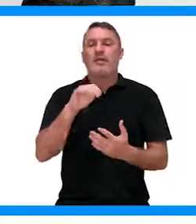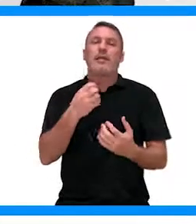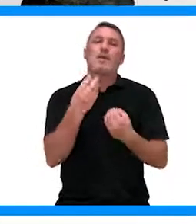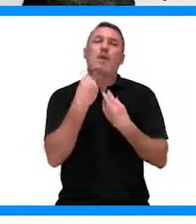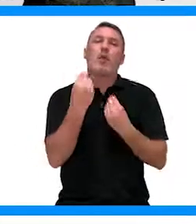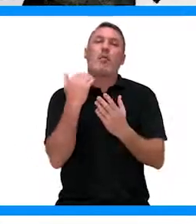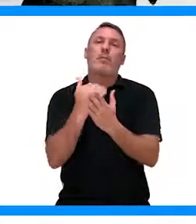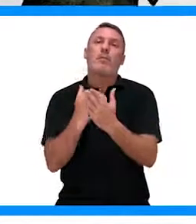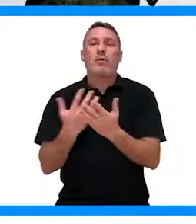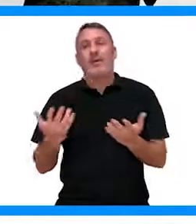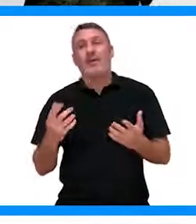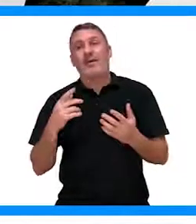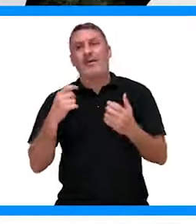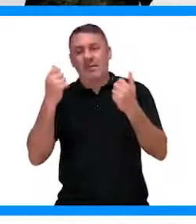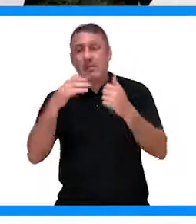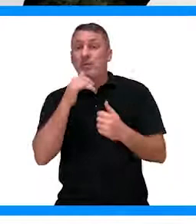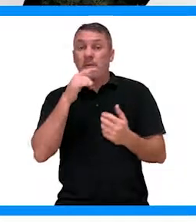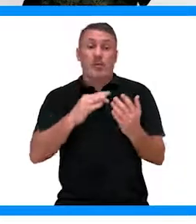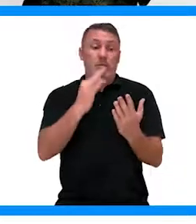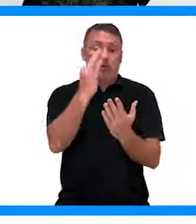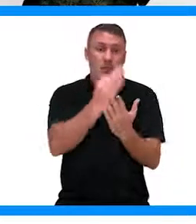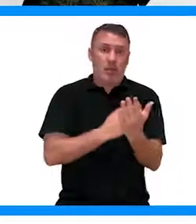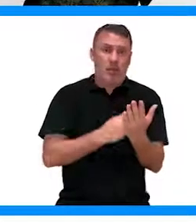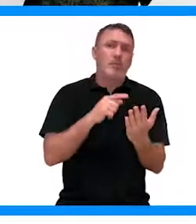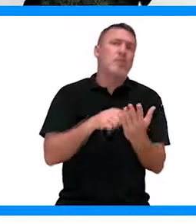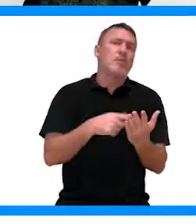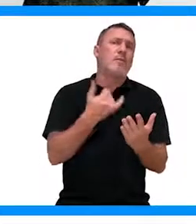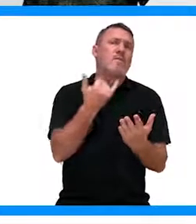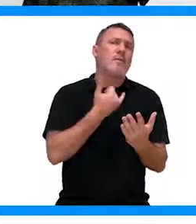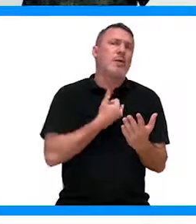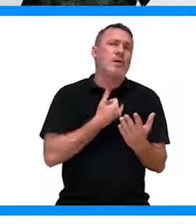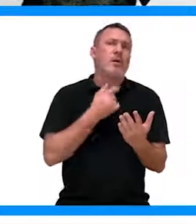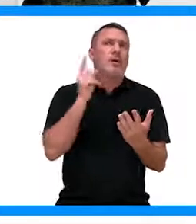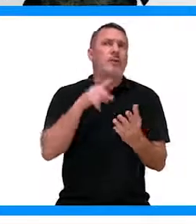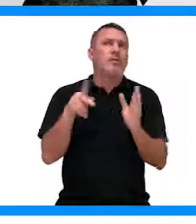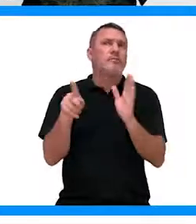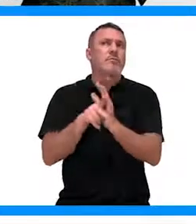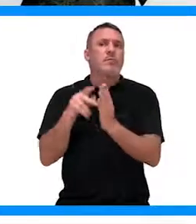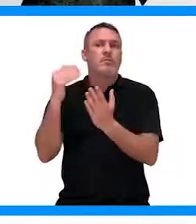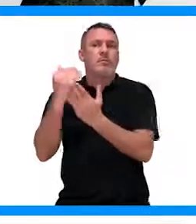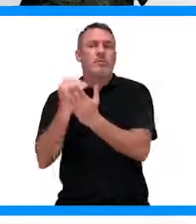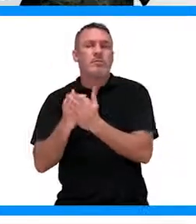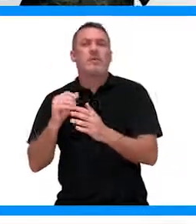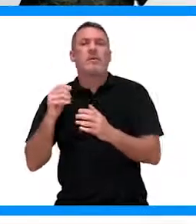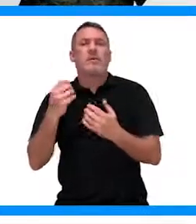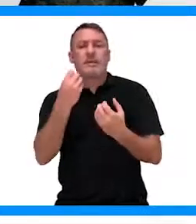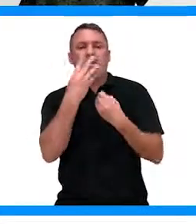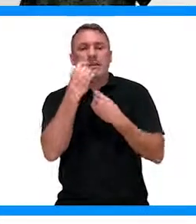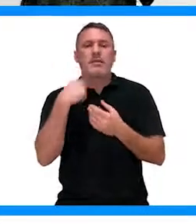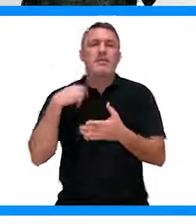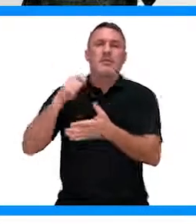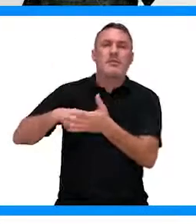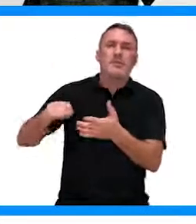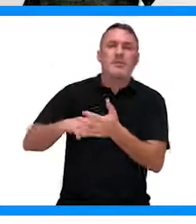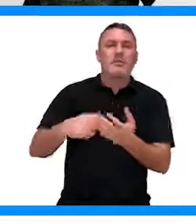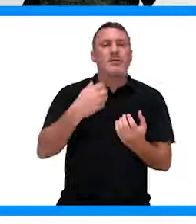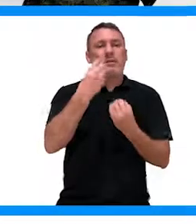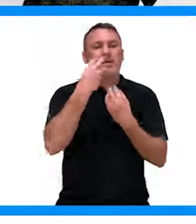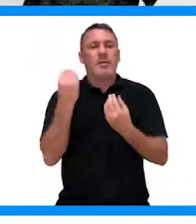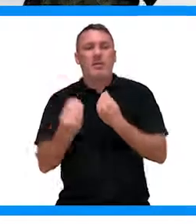como fazer uma receita. Ou um texto que é tipo de uma receita mesmo.